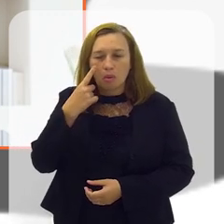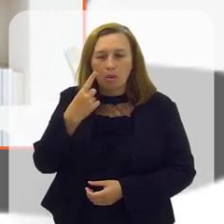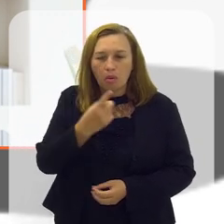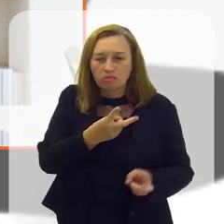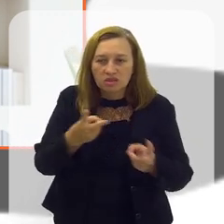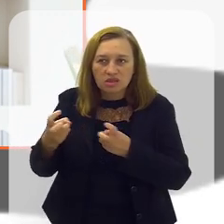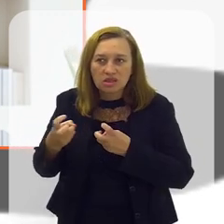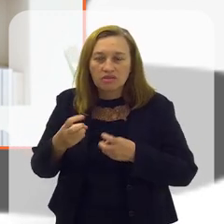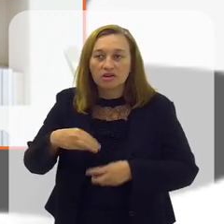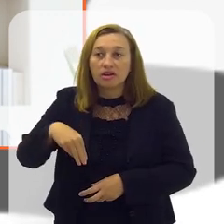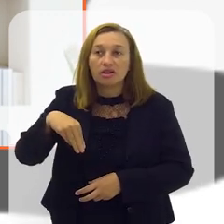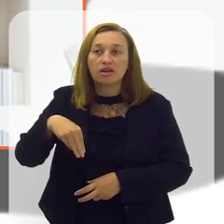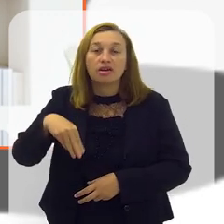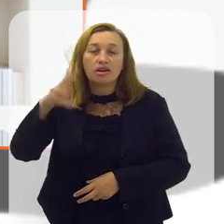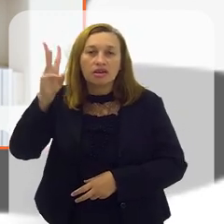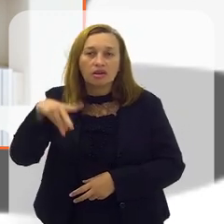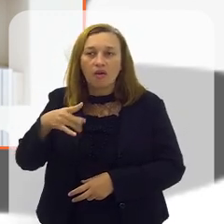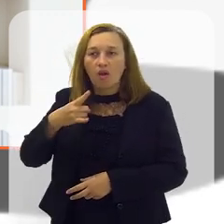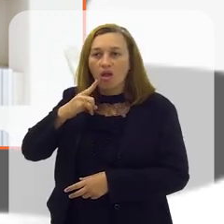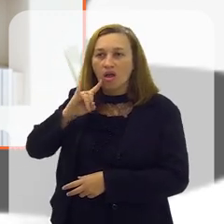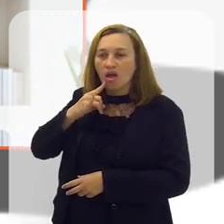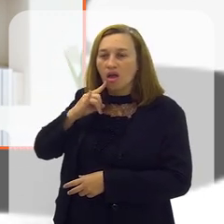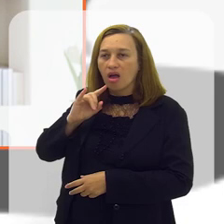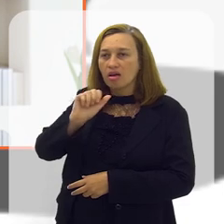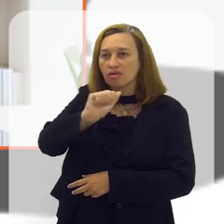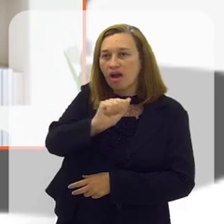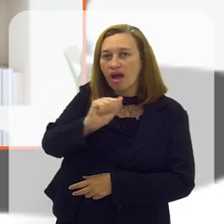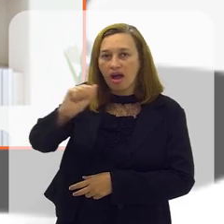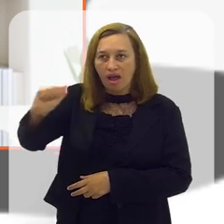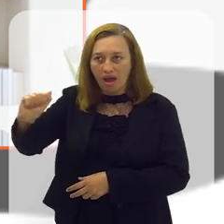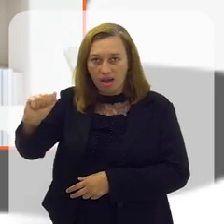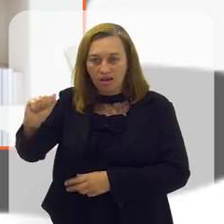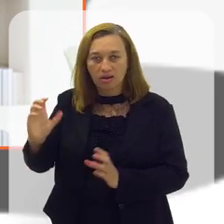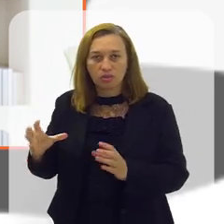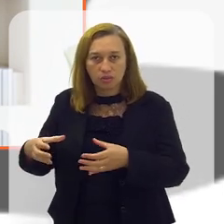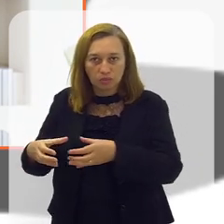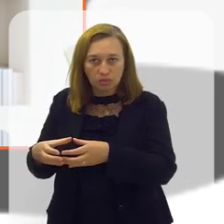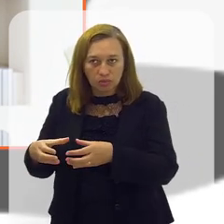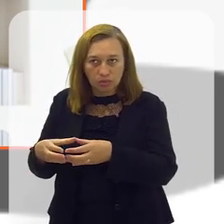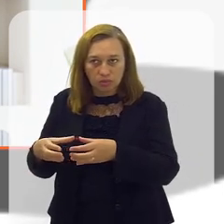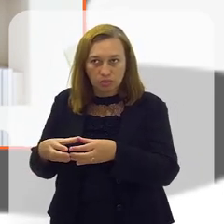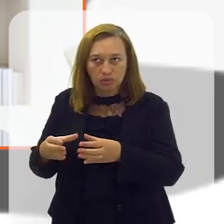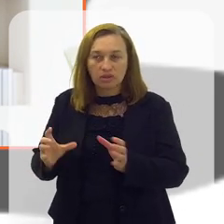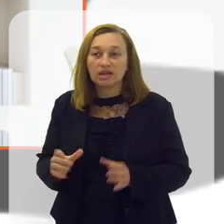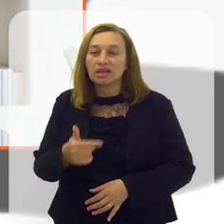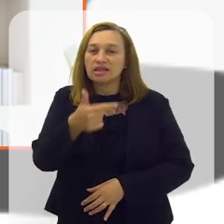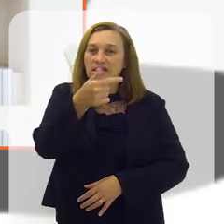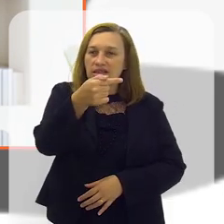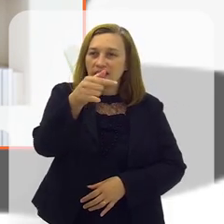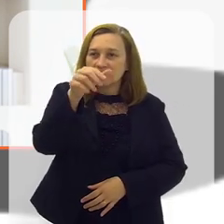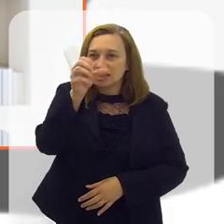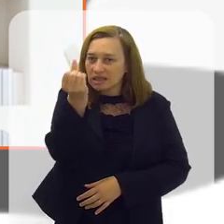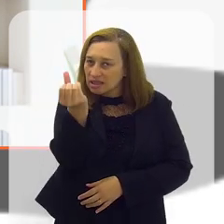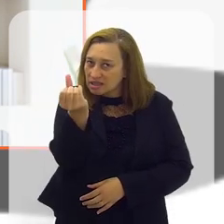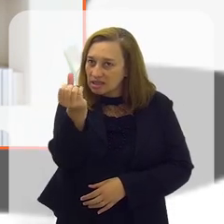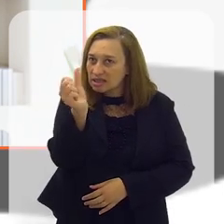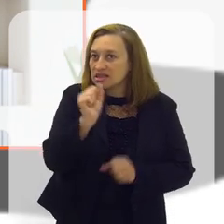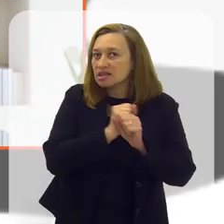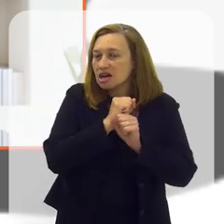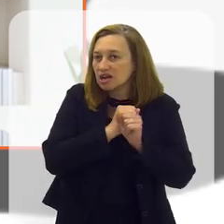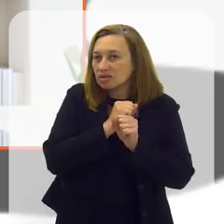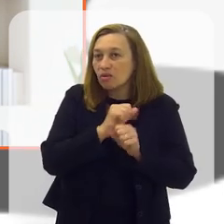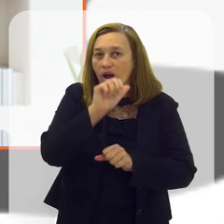os frequentadores dos Alcoólicos Anônimos, que aqui no Brasil acabam de completar 76